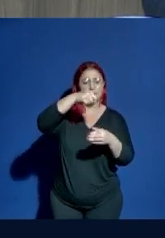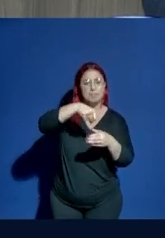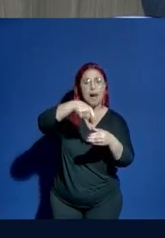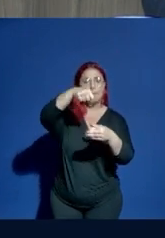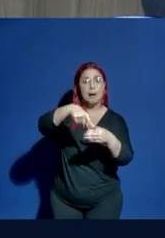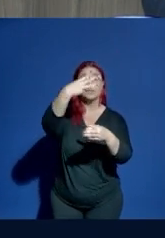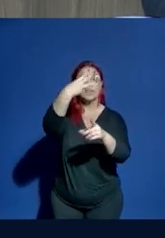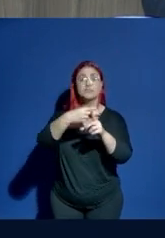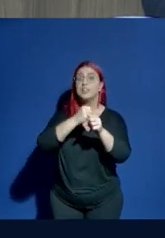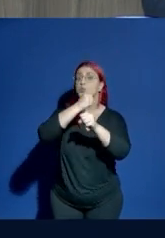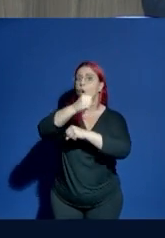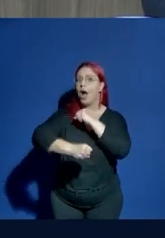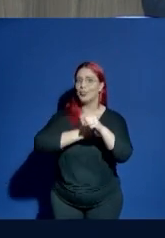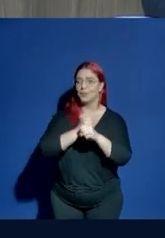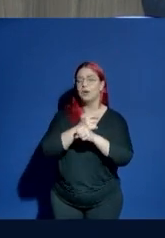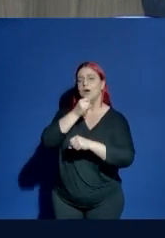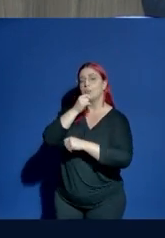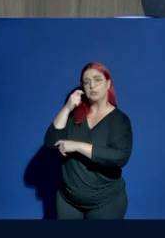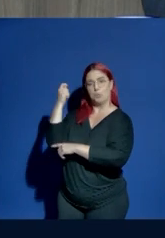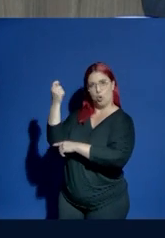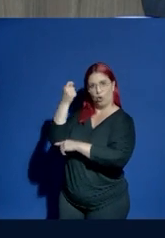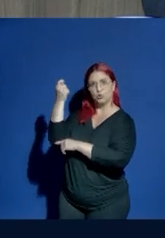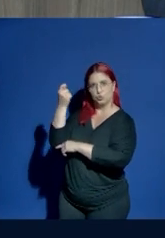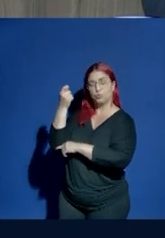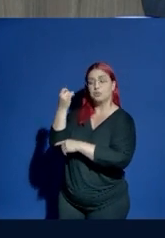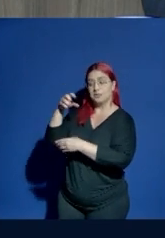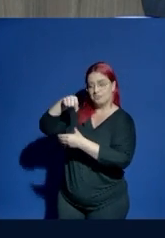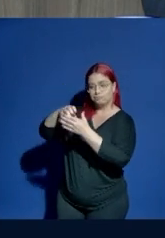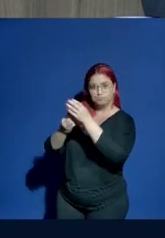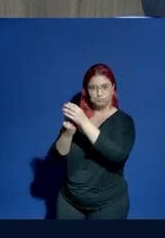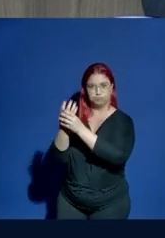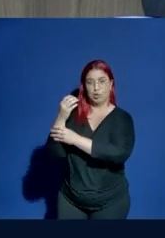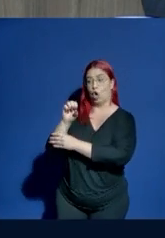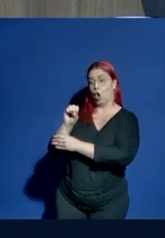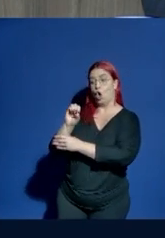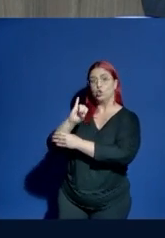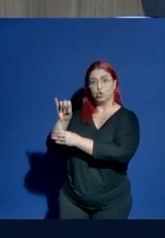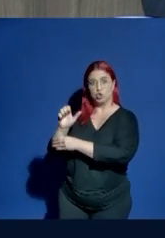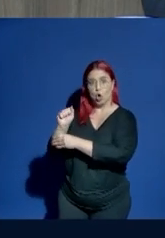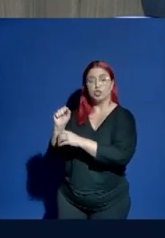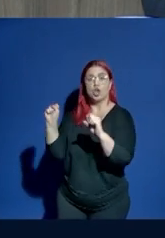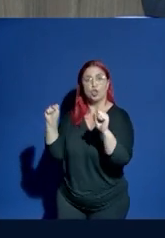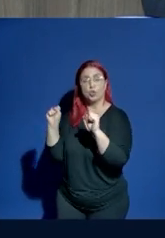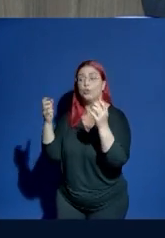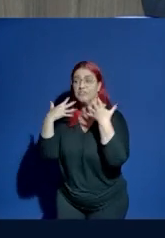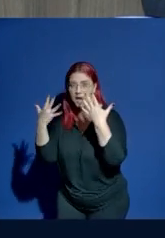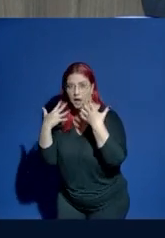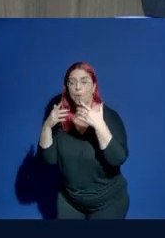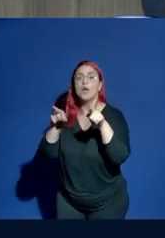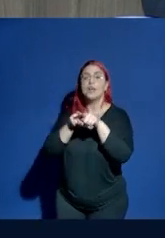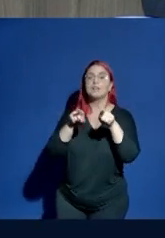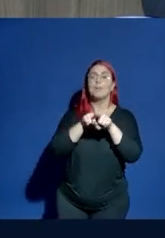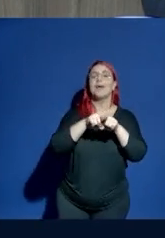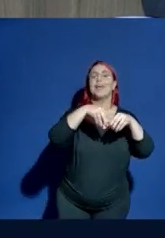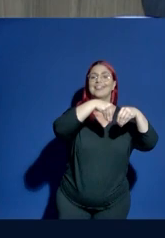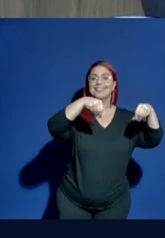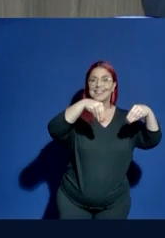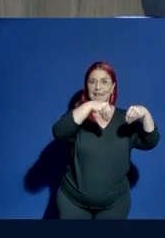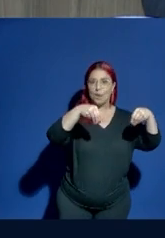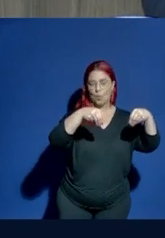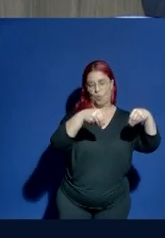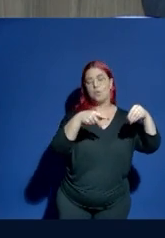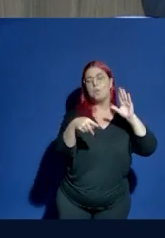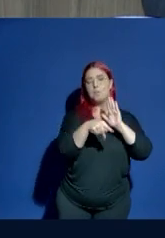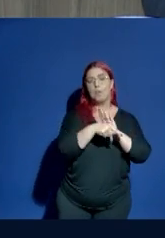2 safras por ano. Você pega o Rio Grande do Sul, quando você produz soja no inverno, soja no verão e trigo no inverno, dados da